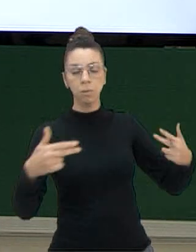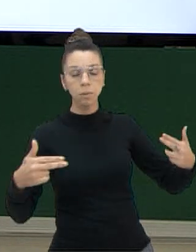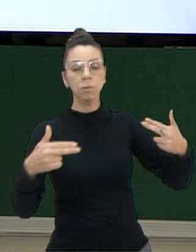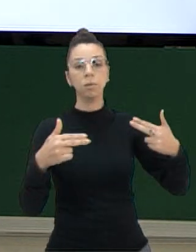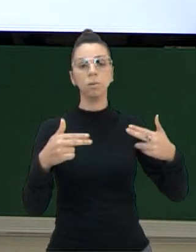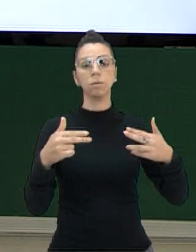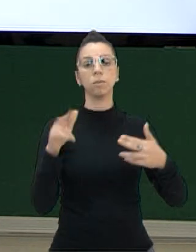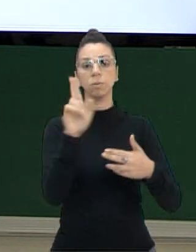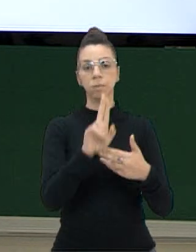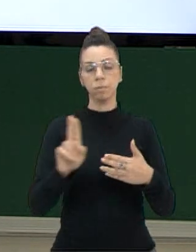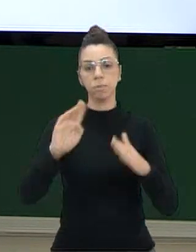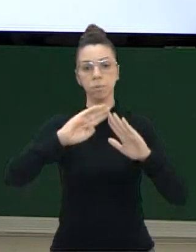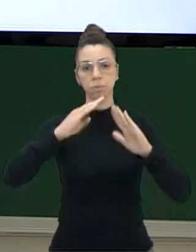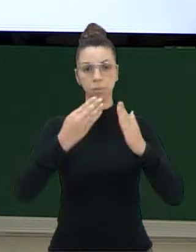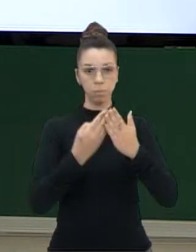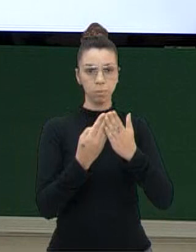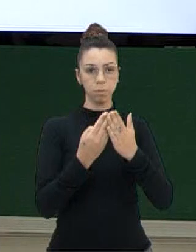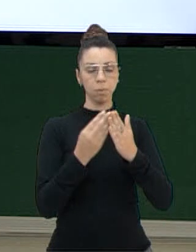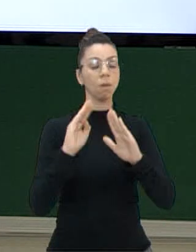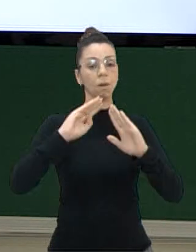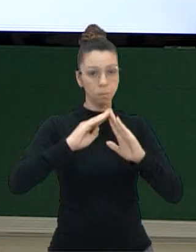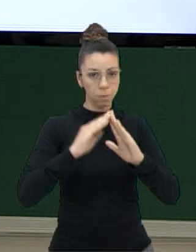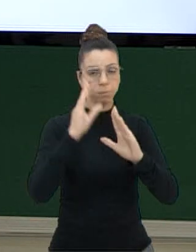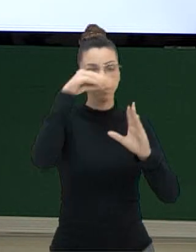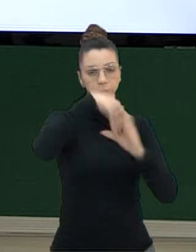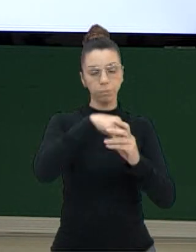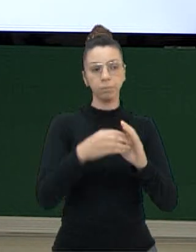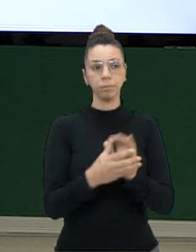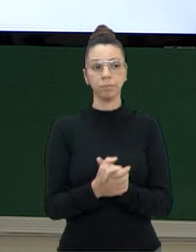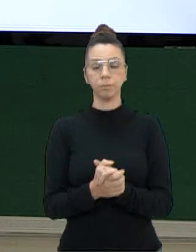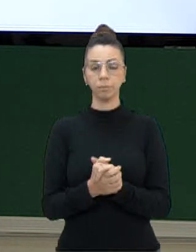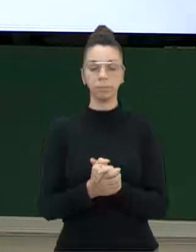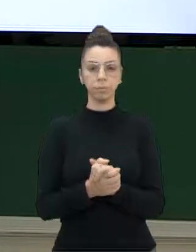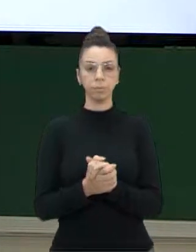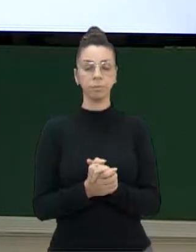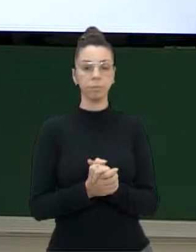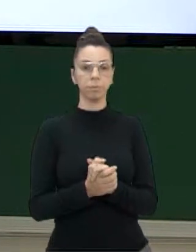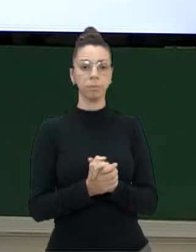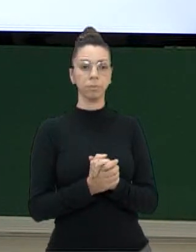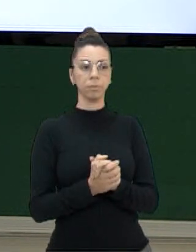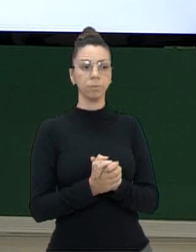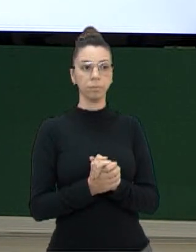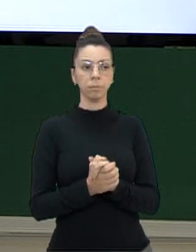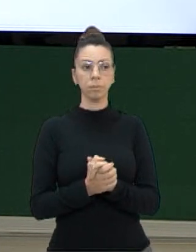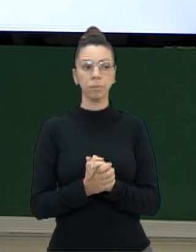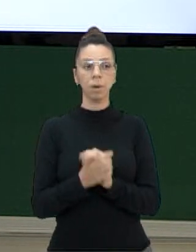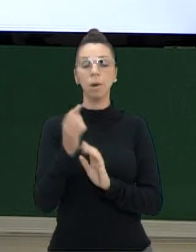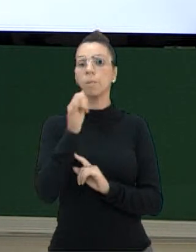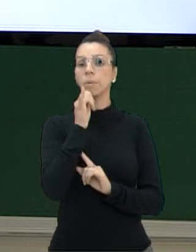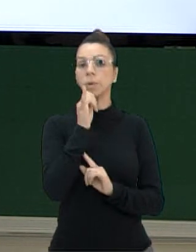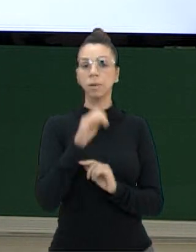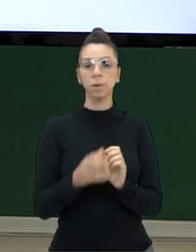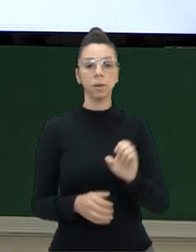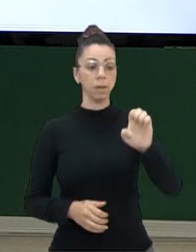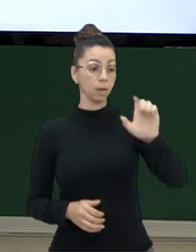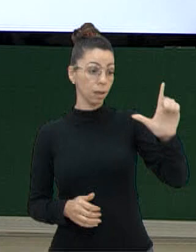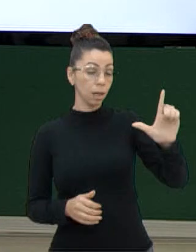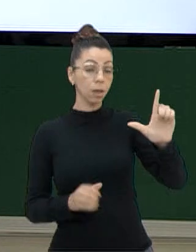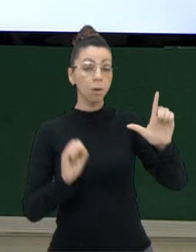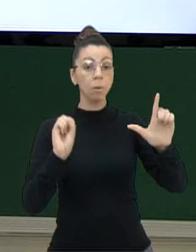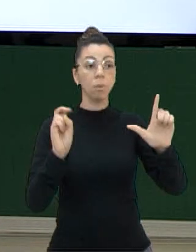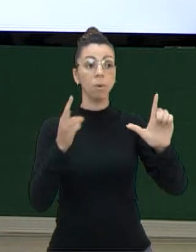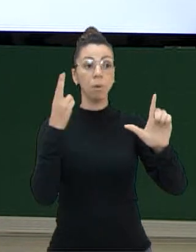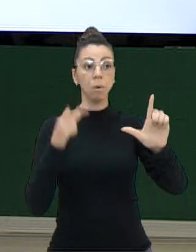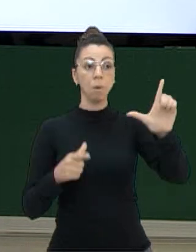pica-piedra, por exemplo, o professor deixou também duas opções de artigo na frente. Será que seria ele tocadisco ou lá tocadisco? Então,